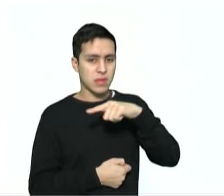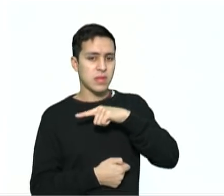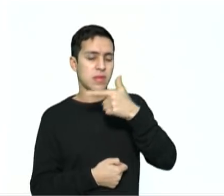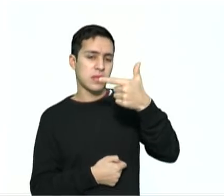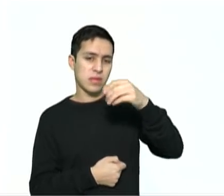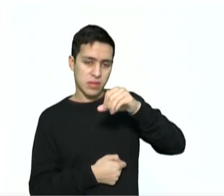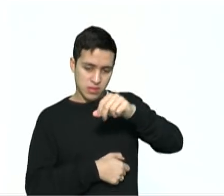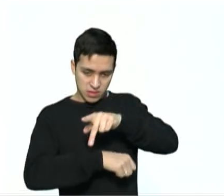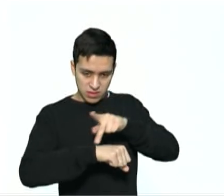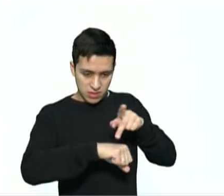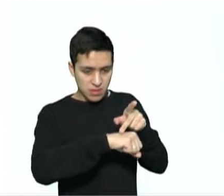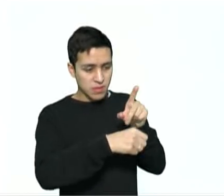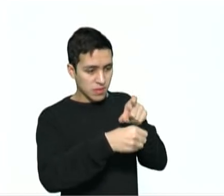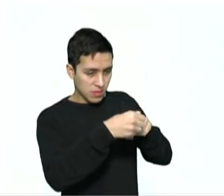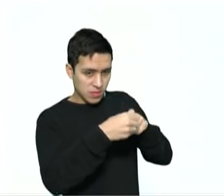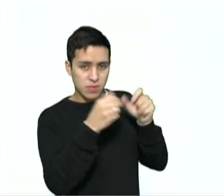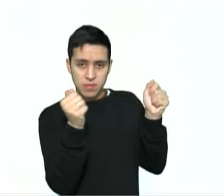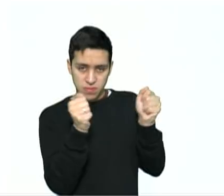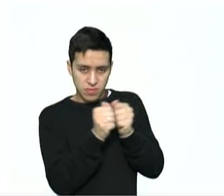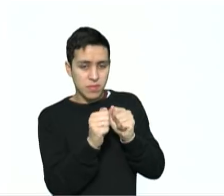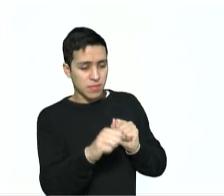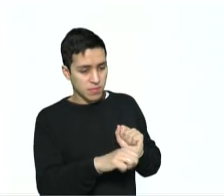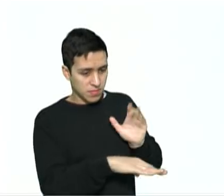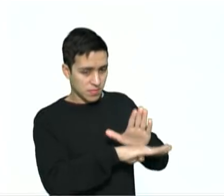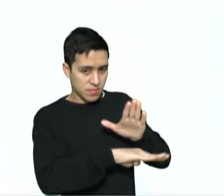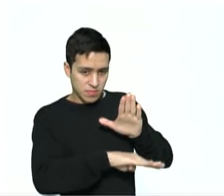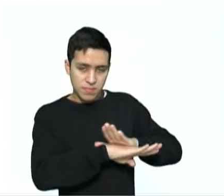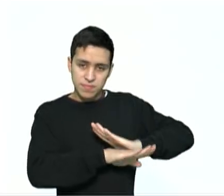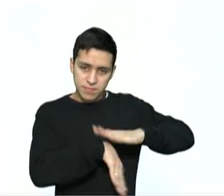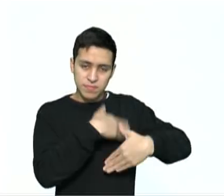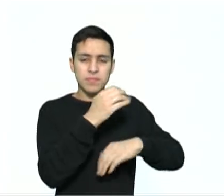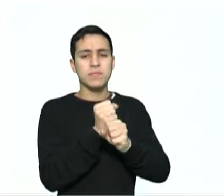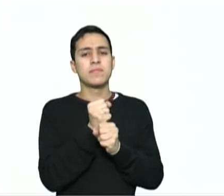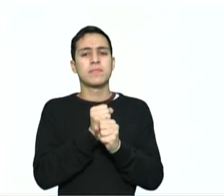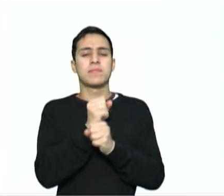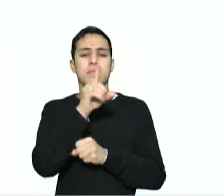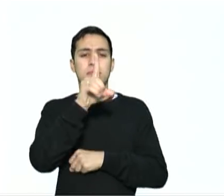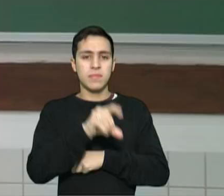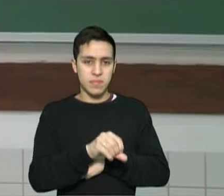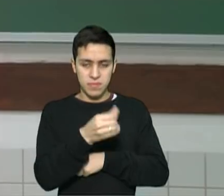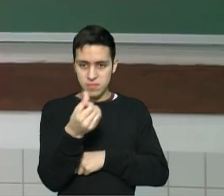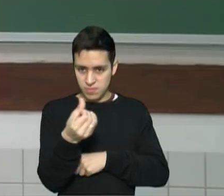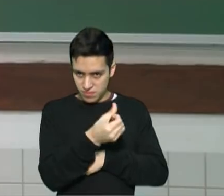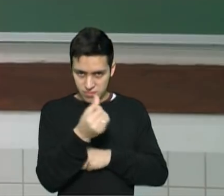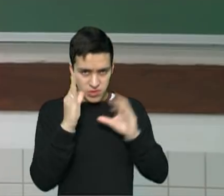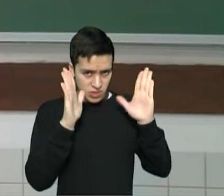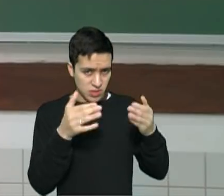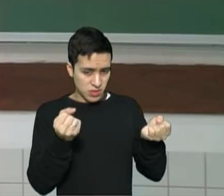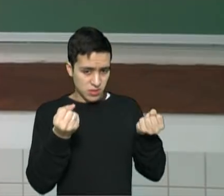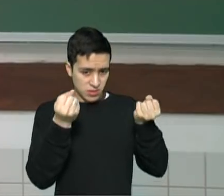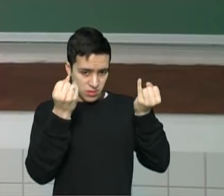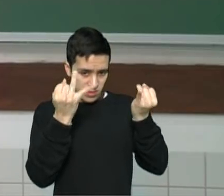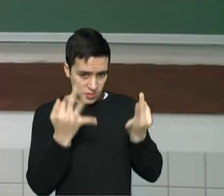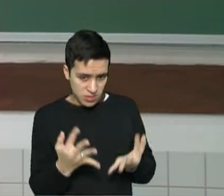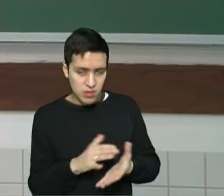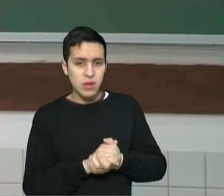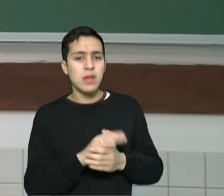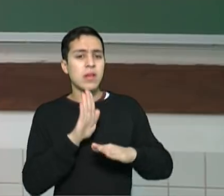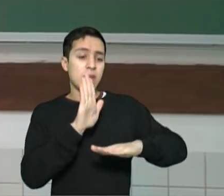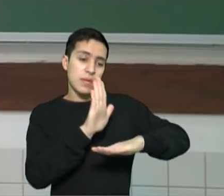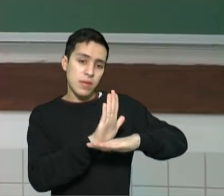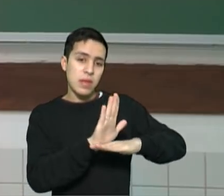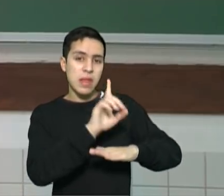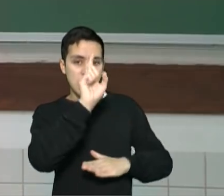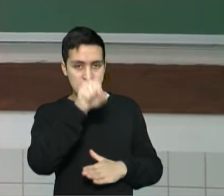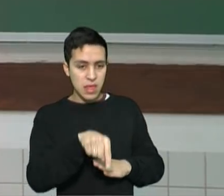29 países homologados e contribuindo já a partir de 1966. Já falamos que essa colaboração é